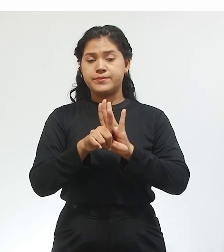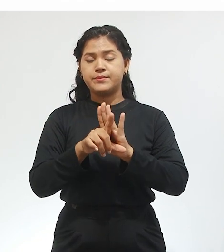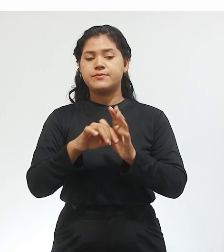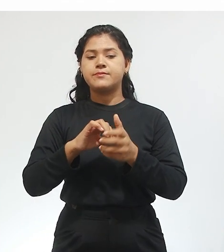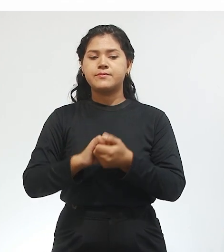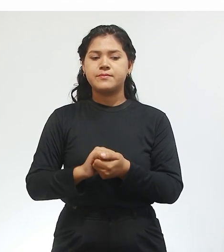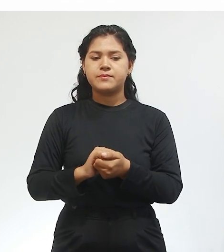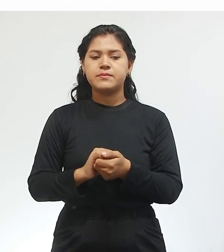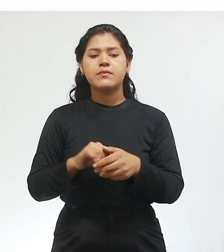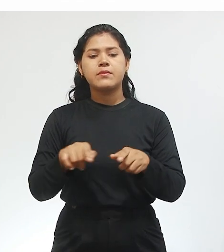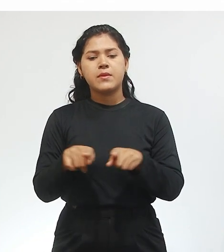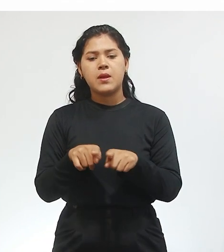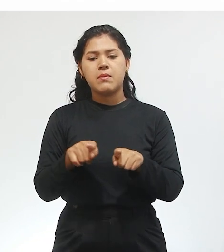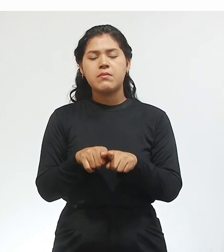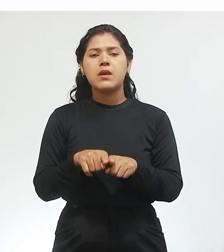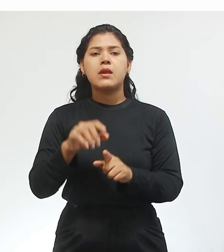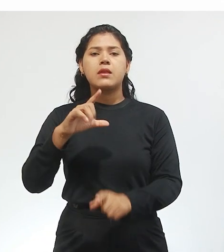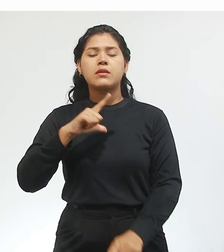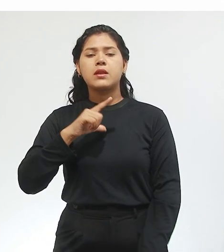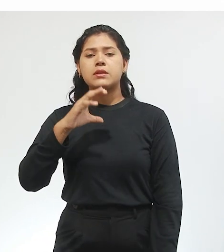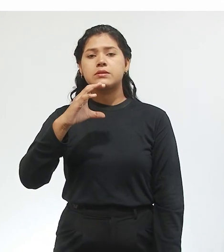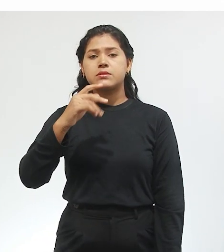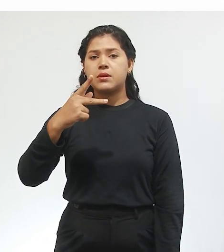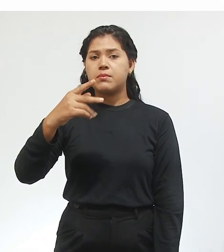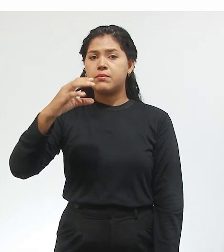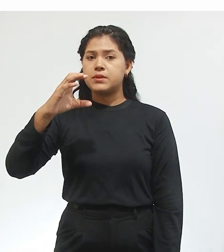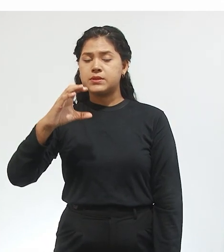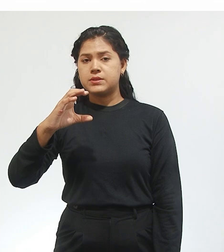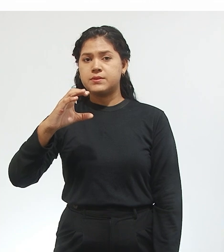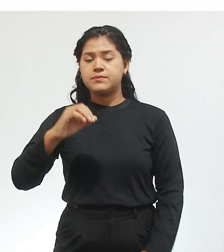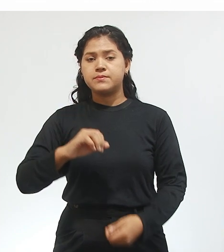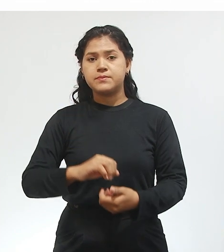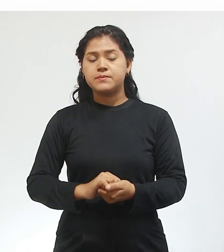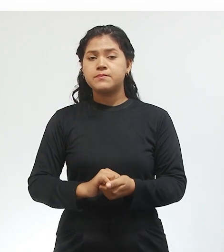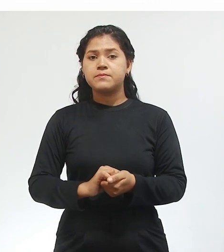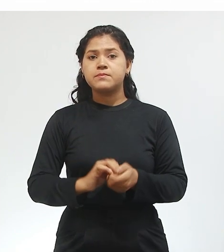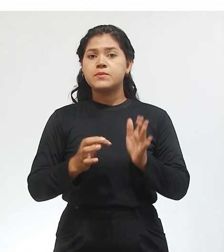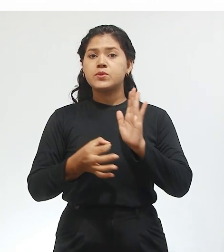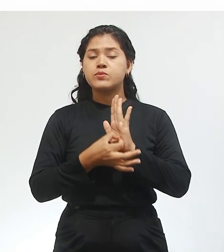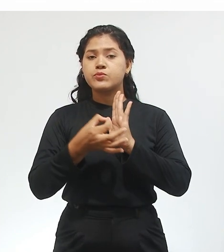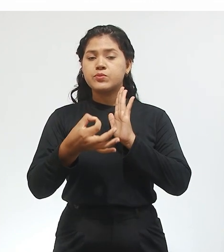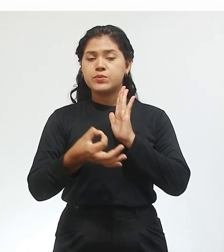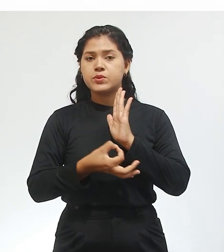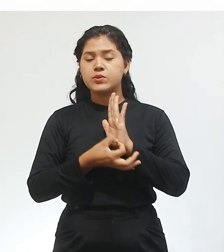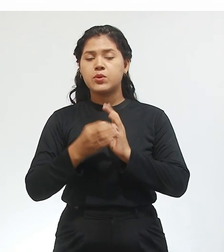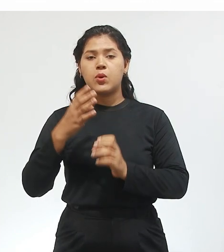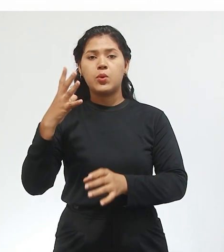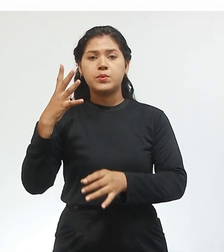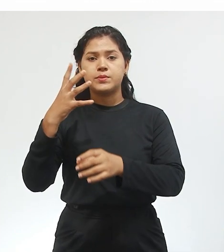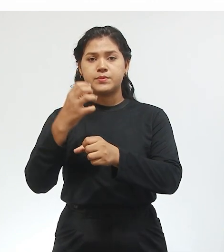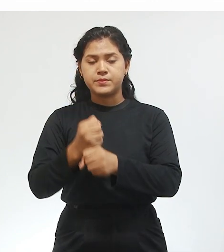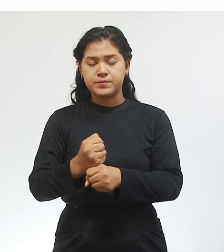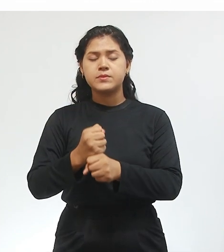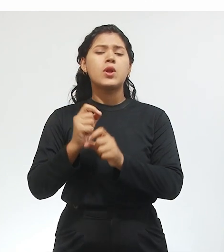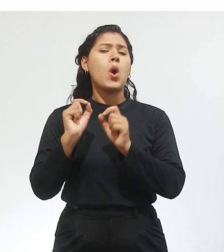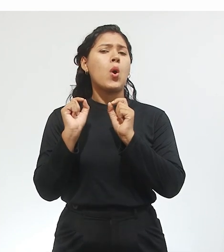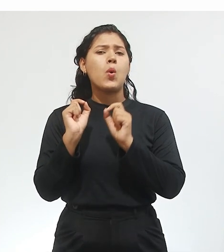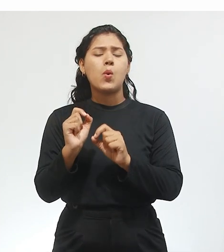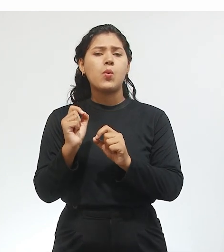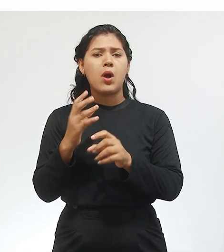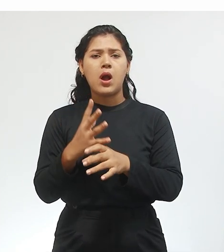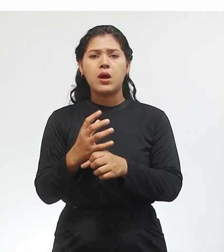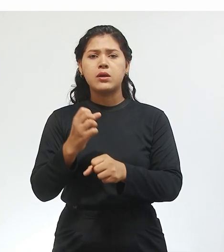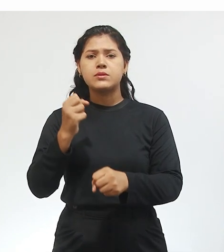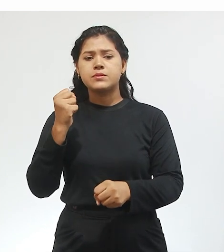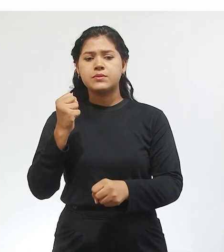inúmeros CPCs, que a gente chama, tá? Que são os pronunciamentos contábeis. Temos também aqui